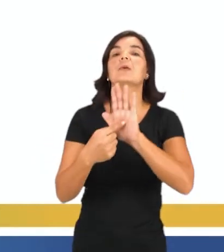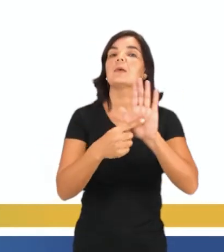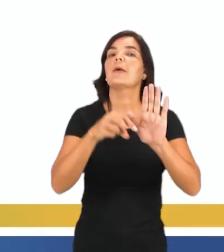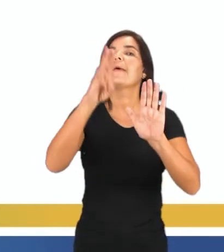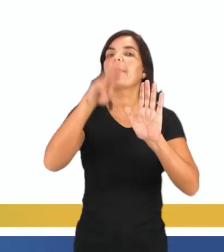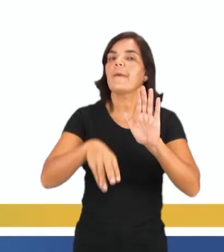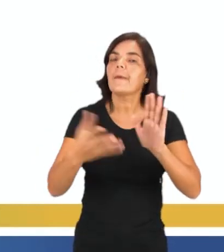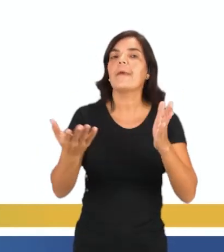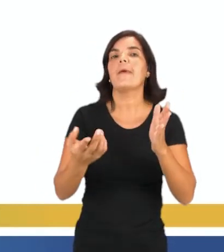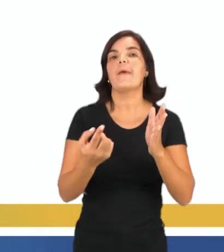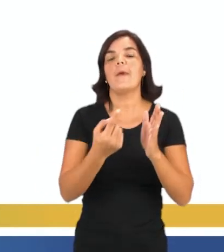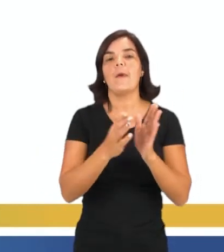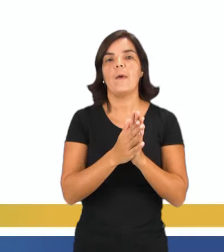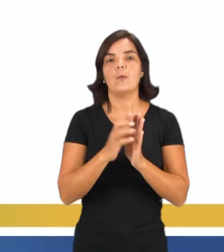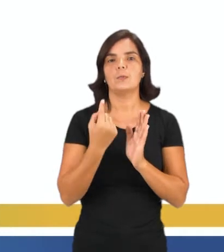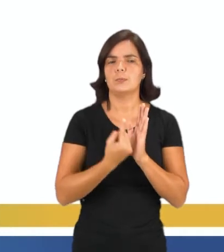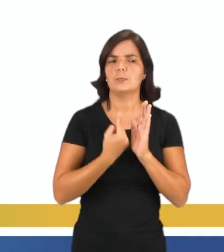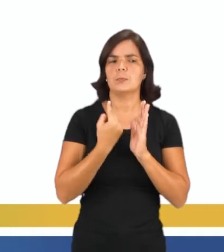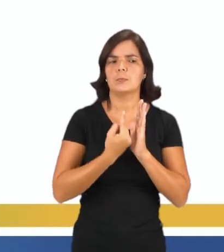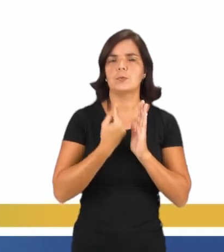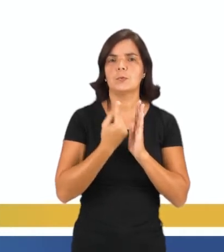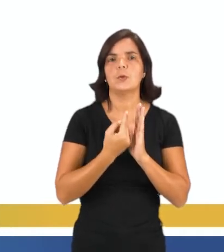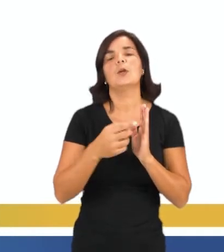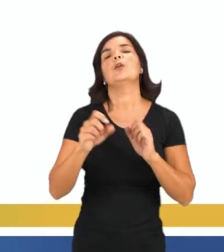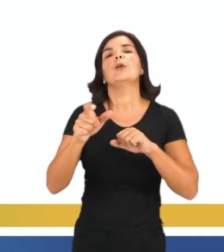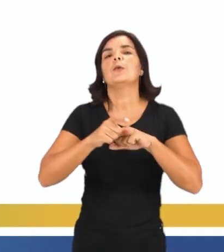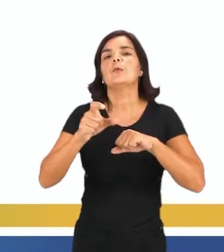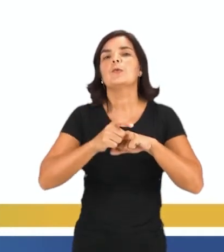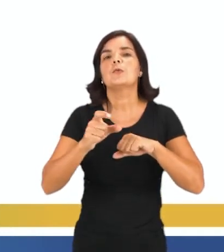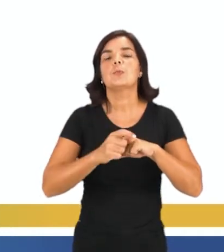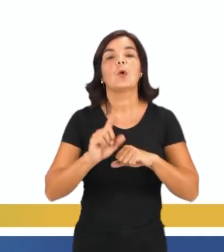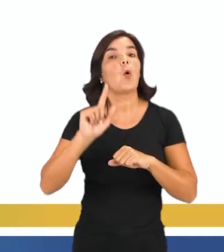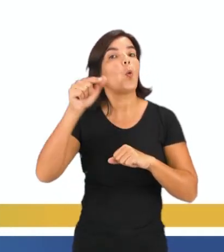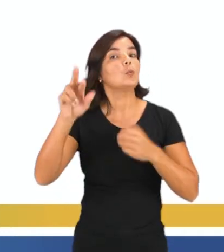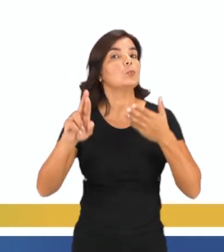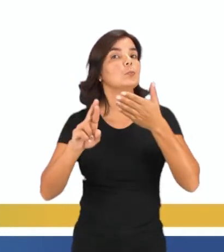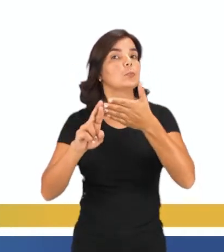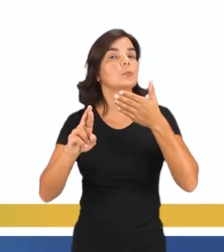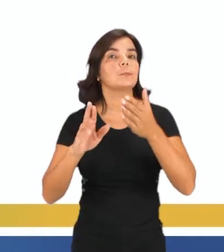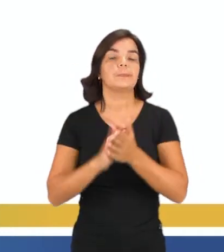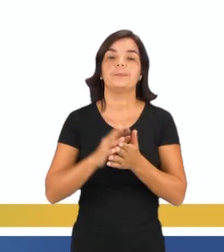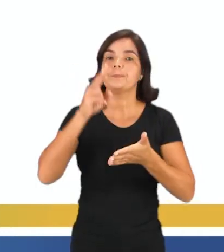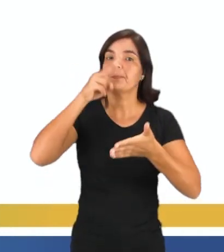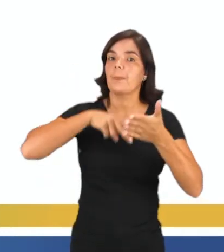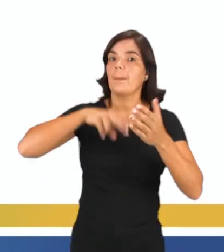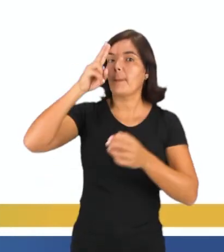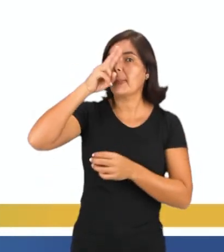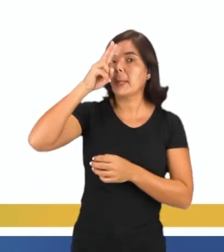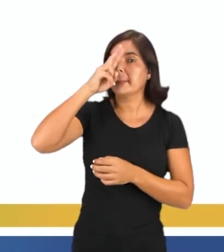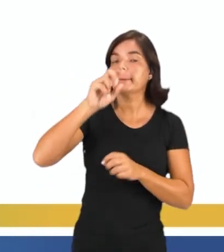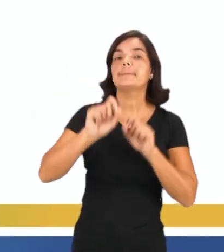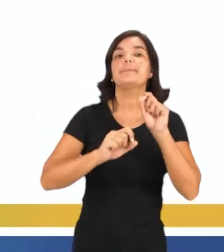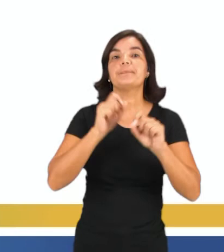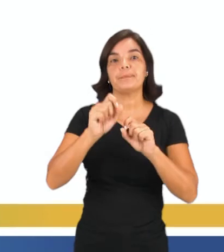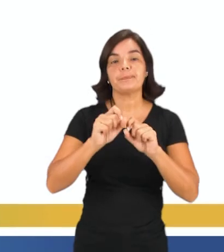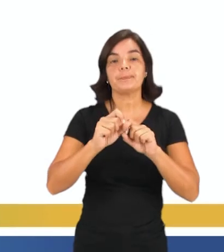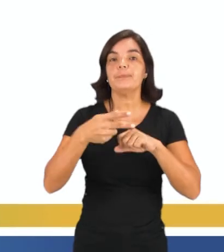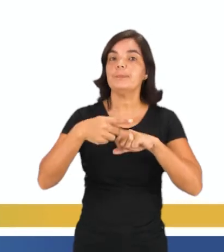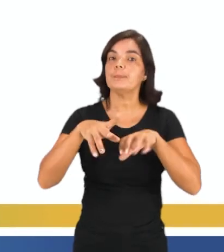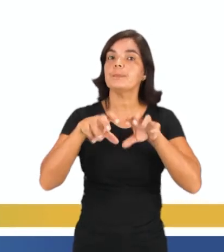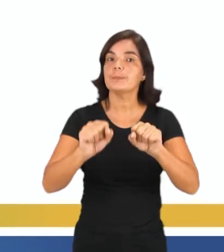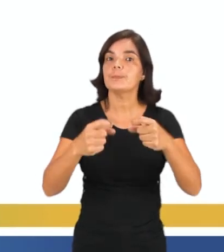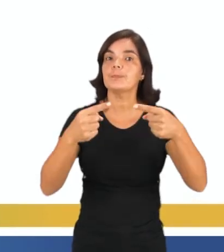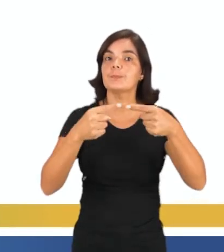é o sujeito, quem é o substantivo, e aí vamos fazer a referência. Outra observação, lembre-se que os pronomes possessivos, eles combinam